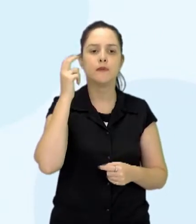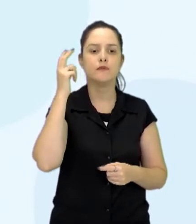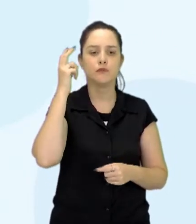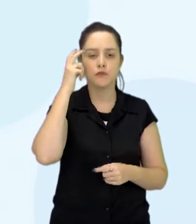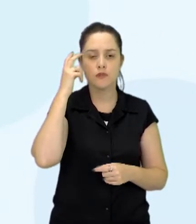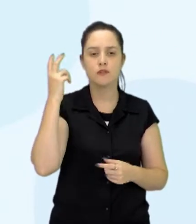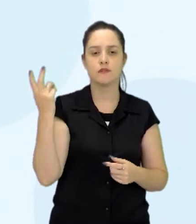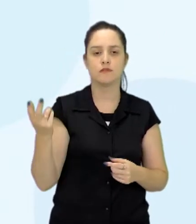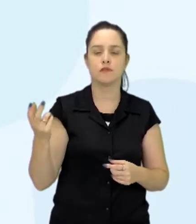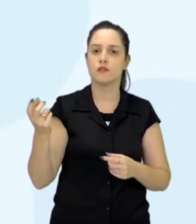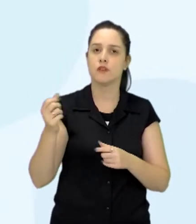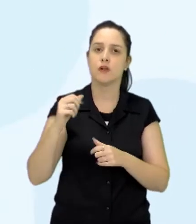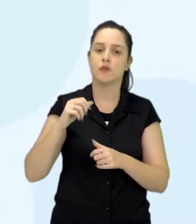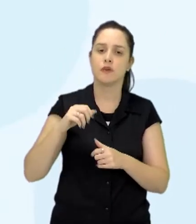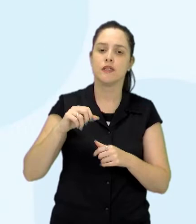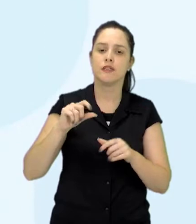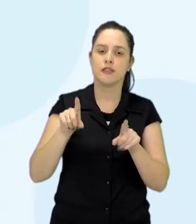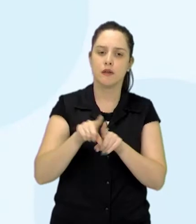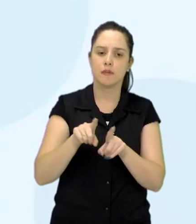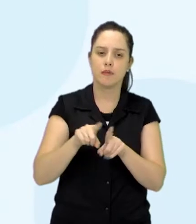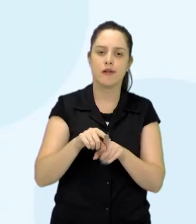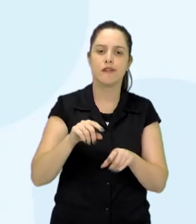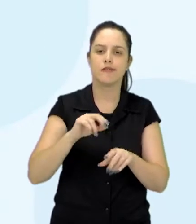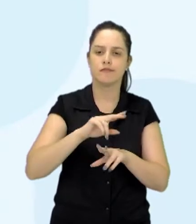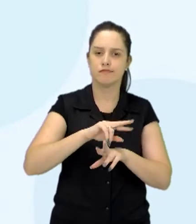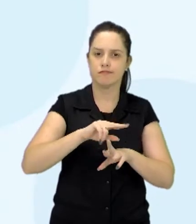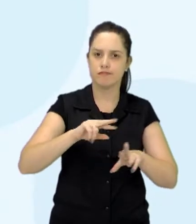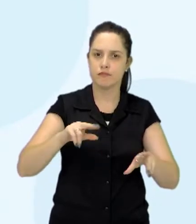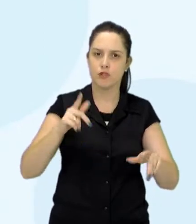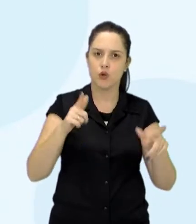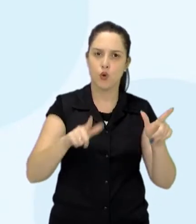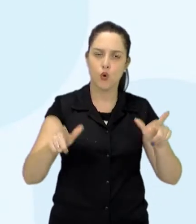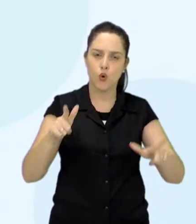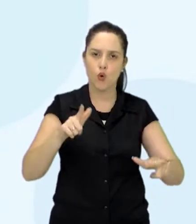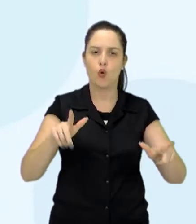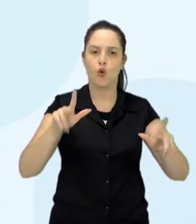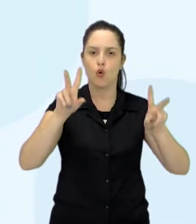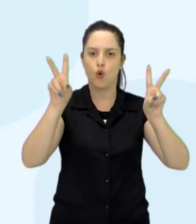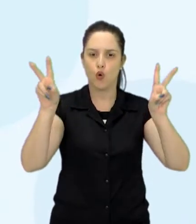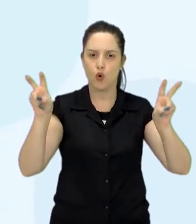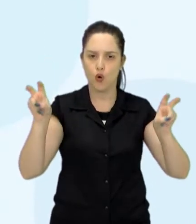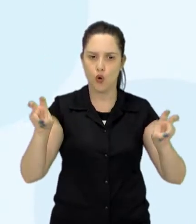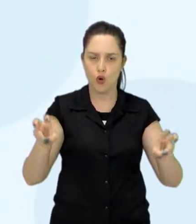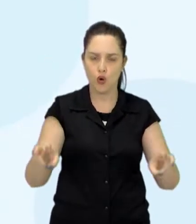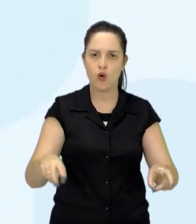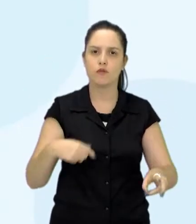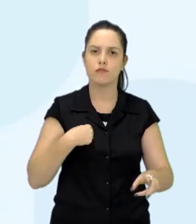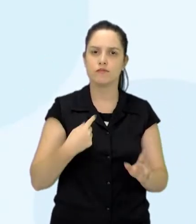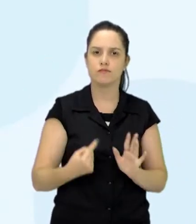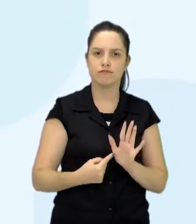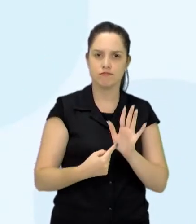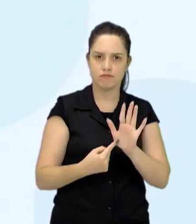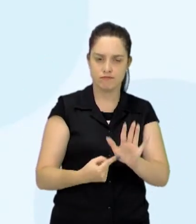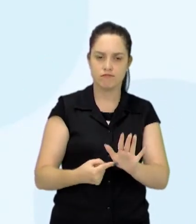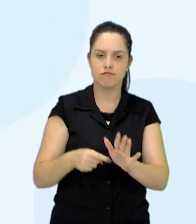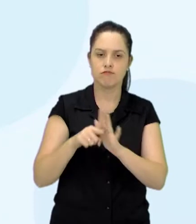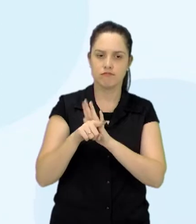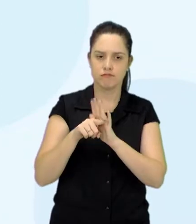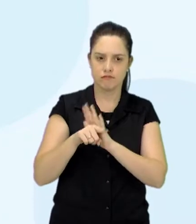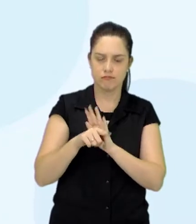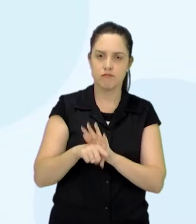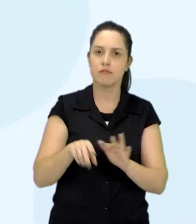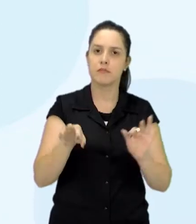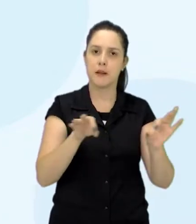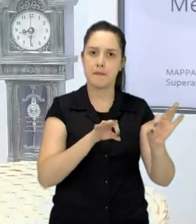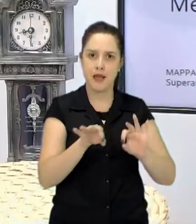aculturação, transculturação, entre outros temas, e agora ele vem para essa aula de sistematização já